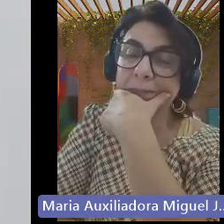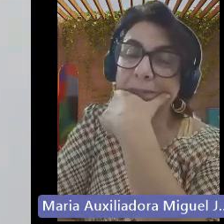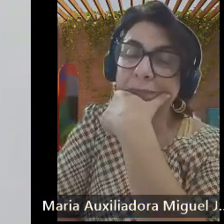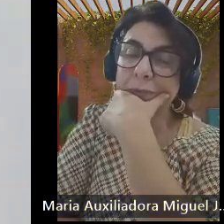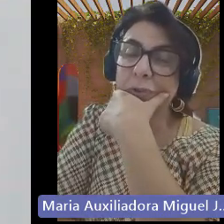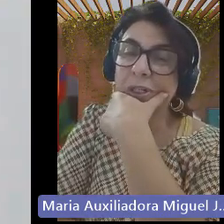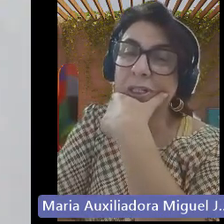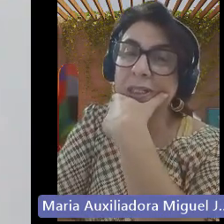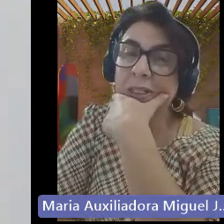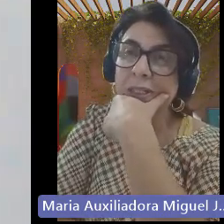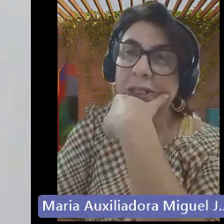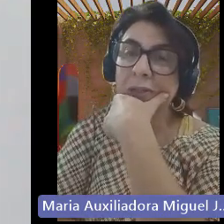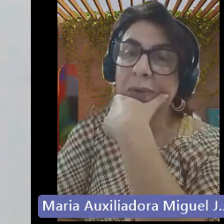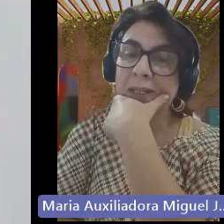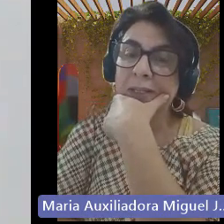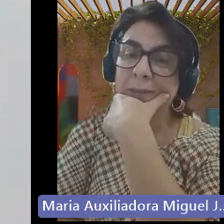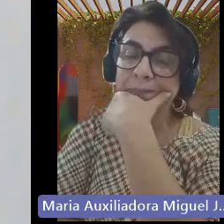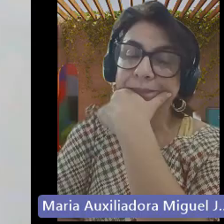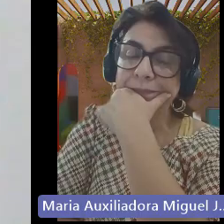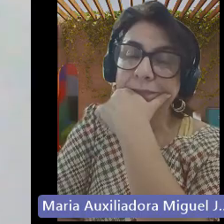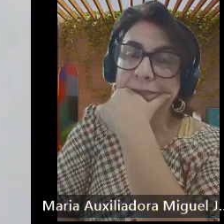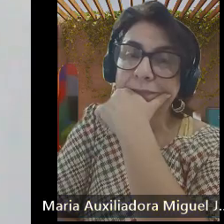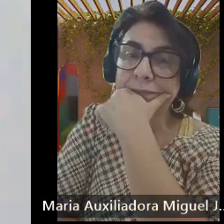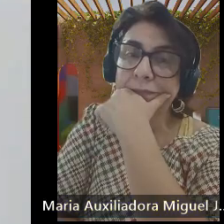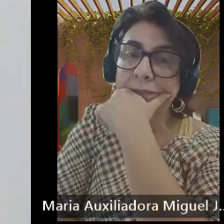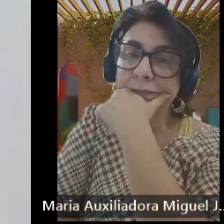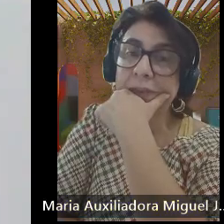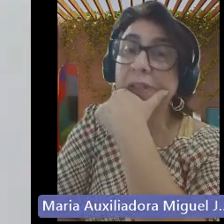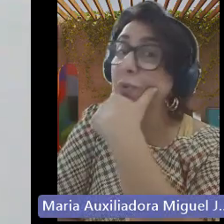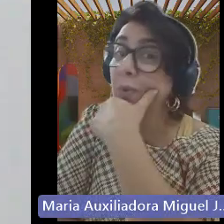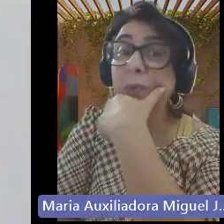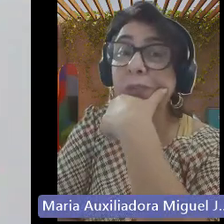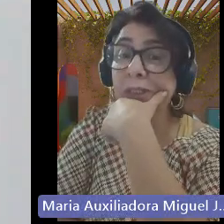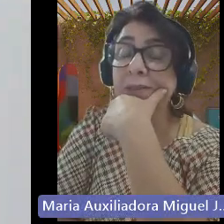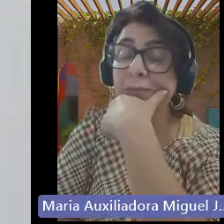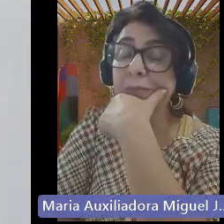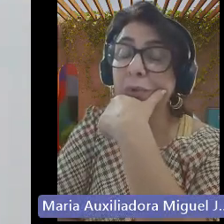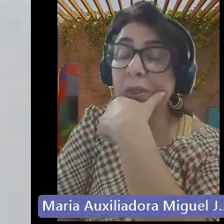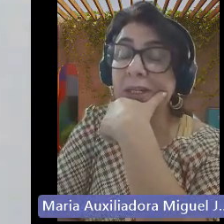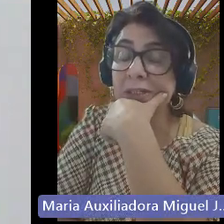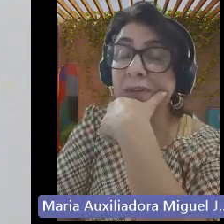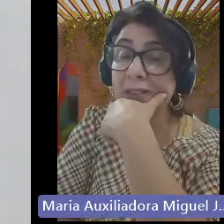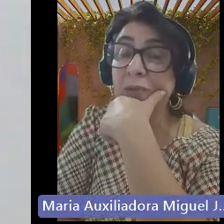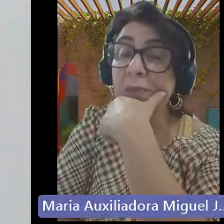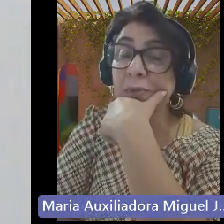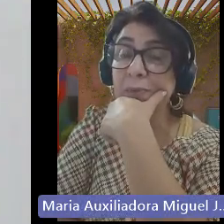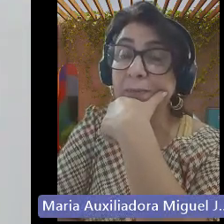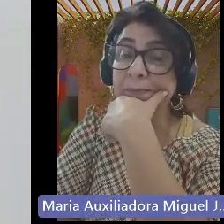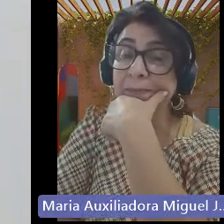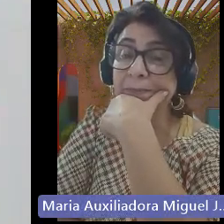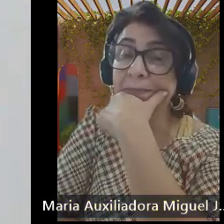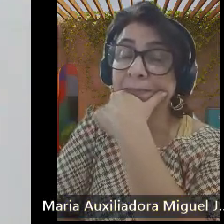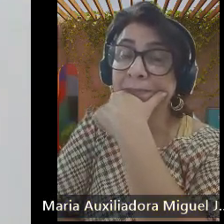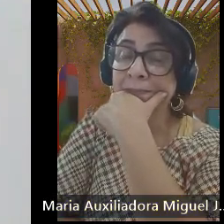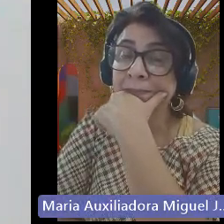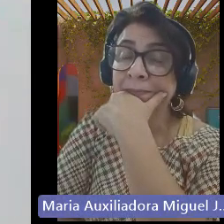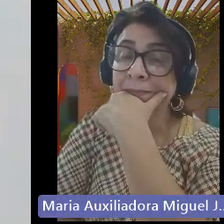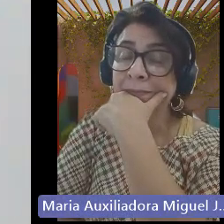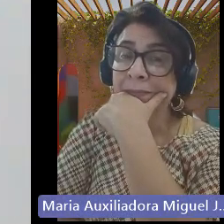feito nos dias atuais. Não sou a única, meus colegas fazem o mesmo.